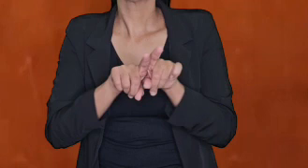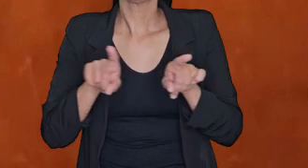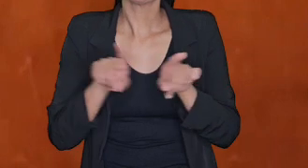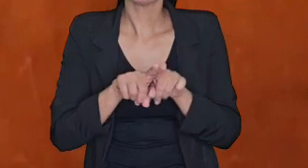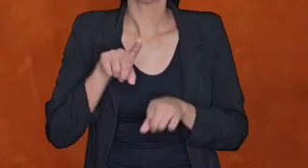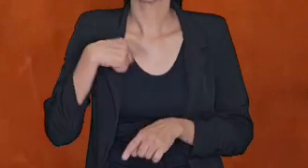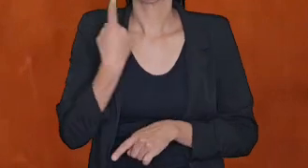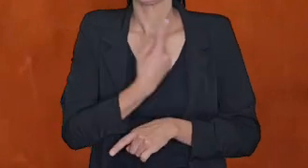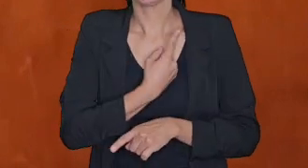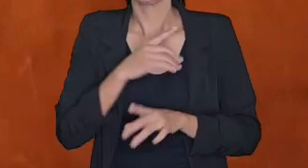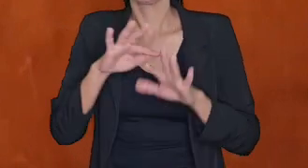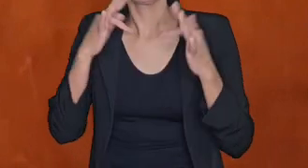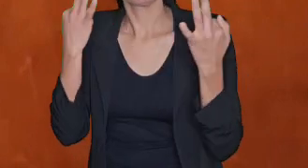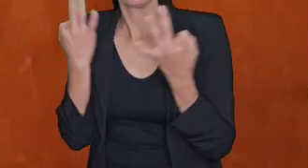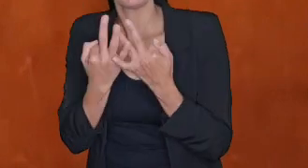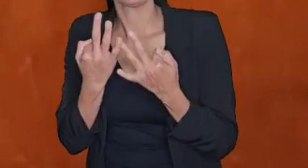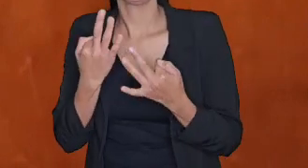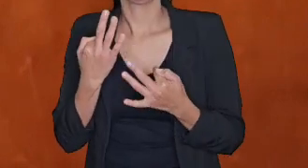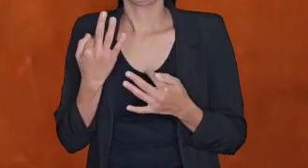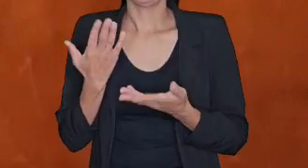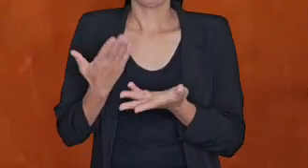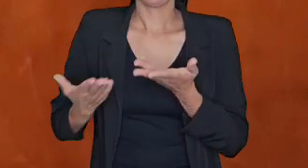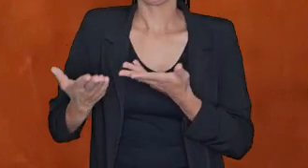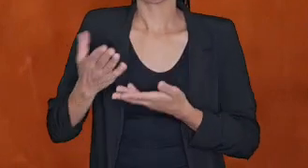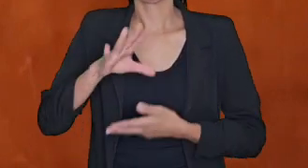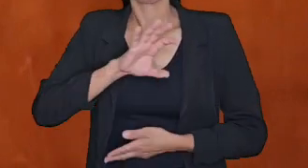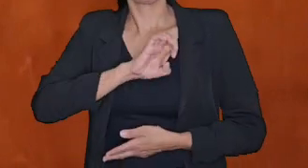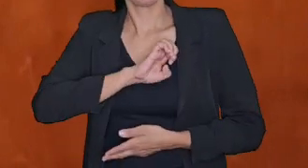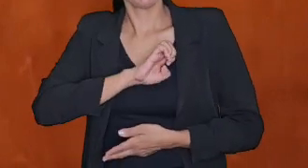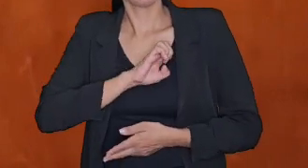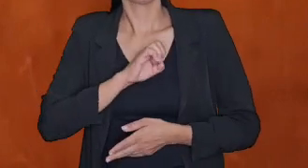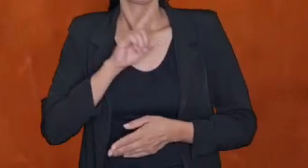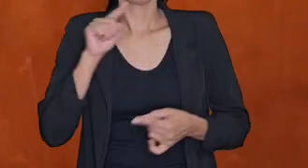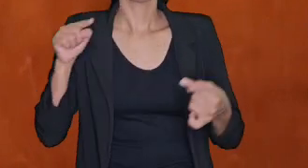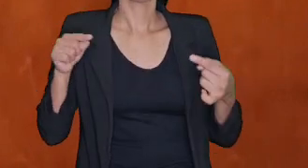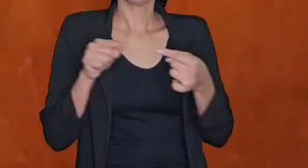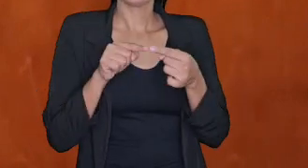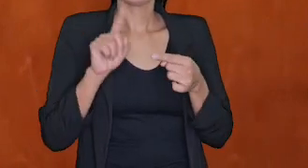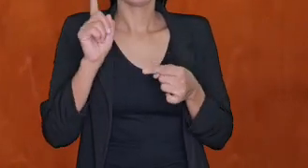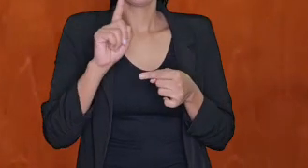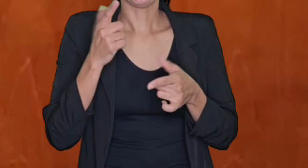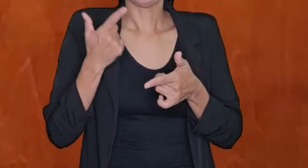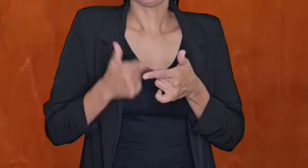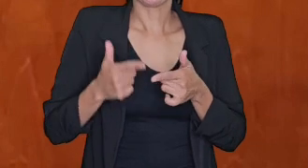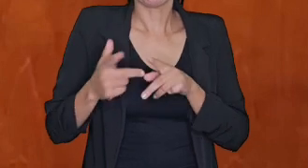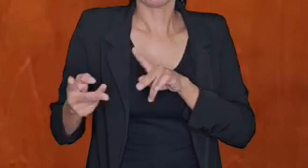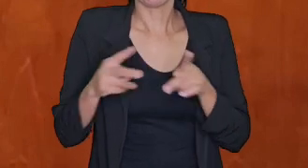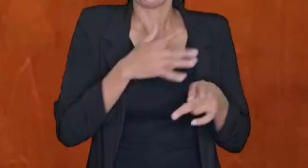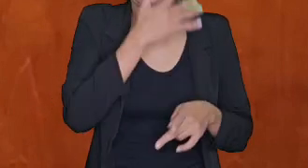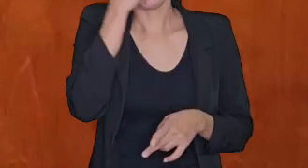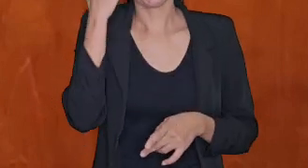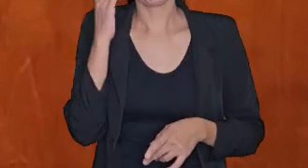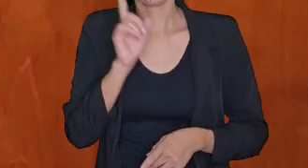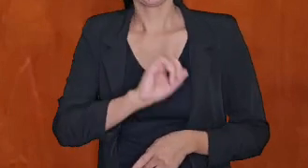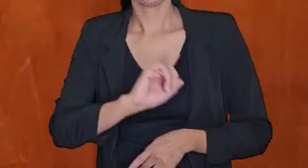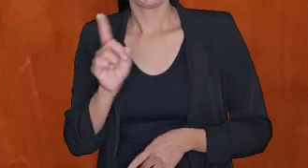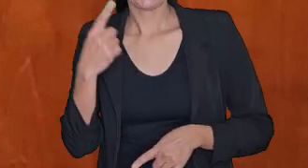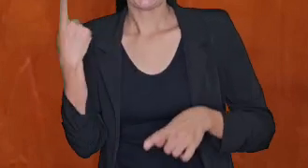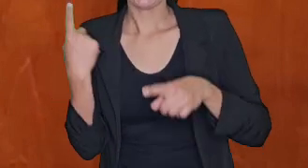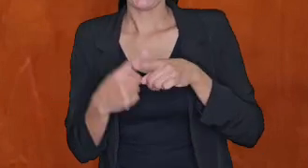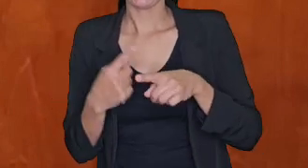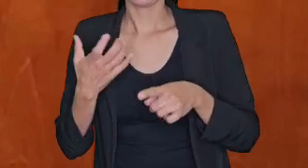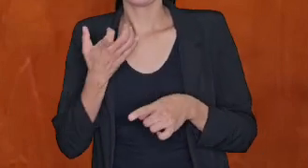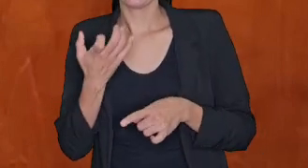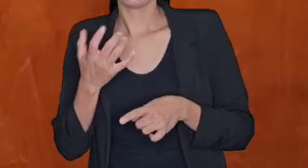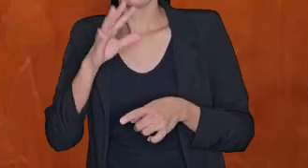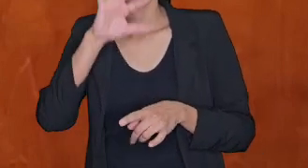não somente dos nossos patrimônios, mas também dos nossos familiares, dos nossos entes queridos. E o objetivo é não deixar